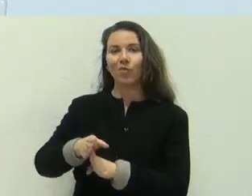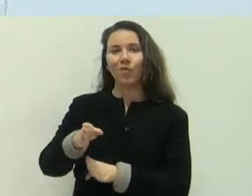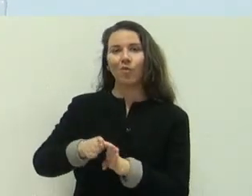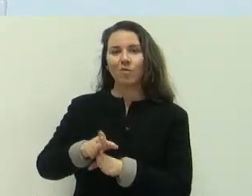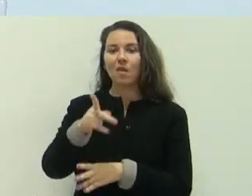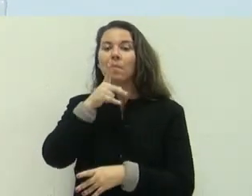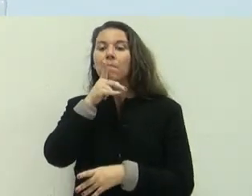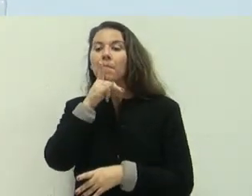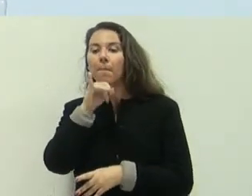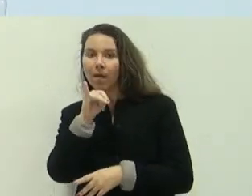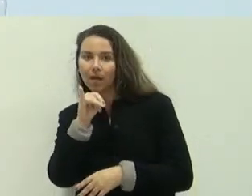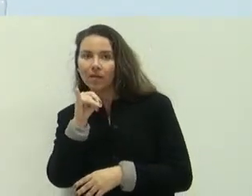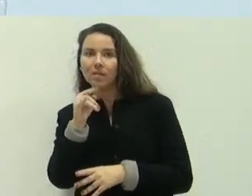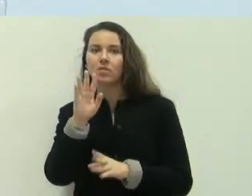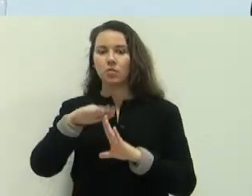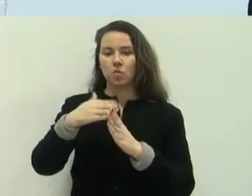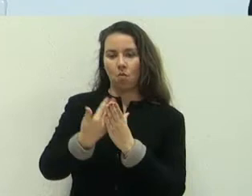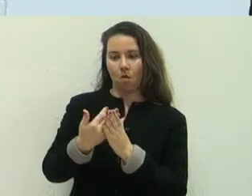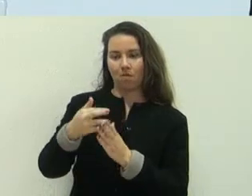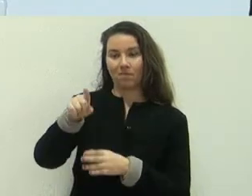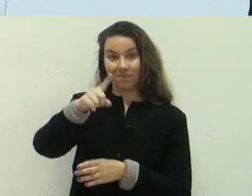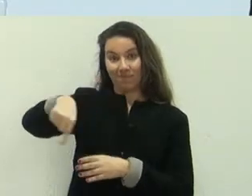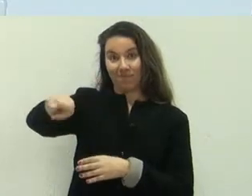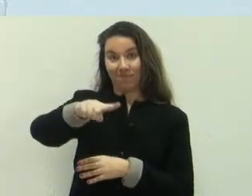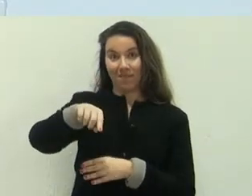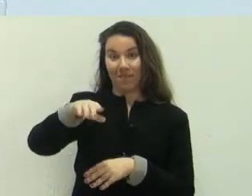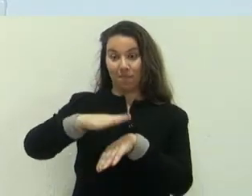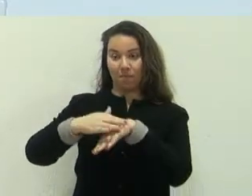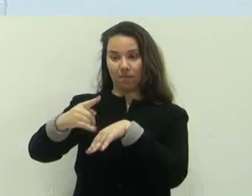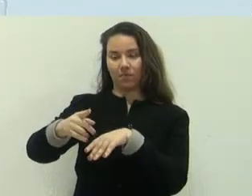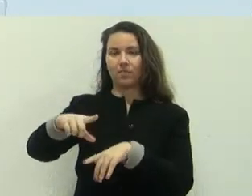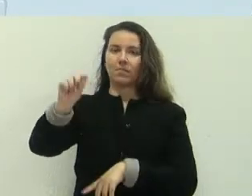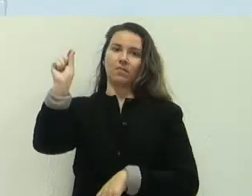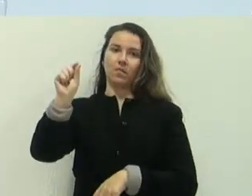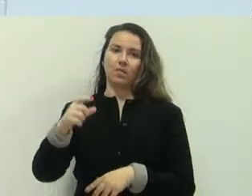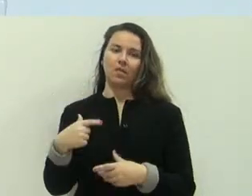os pares da escola. Enfim, né, não vou ficar aqui